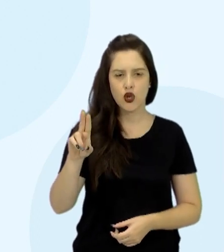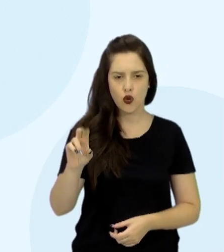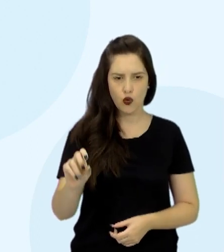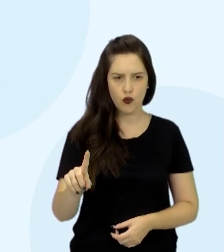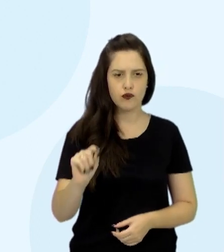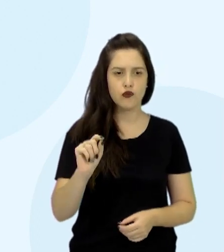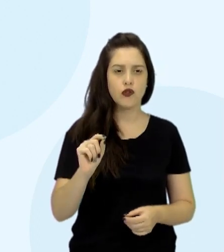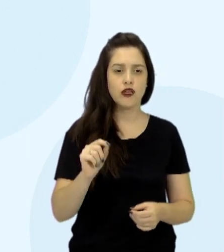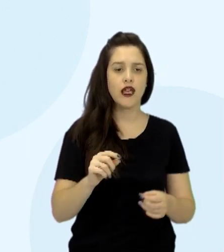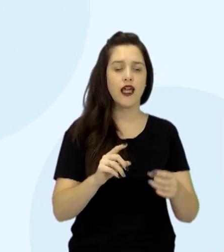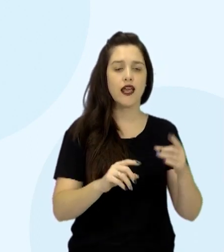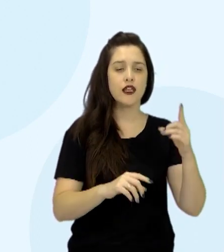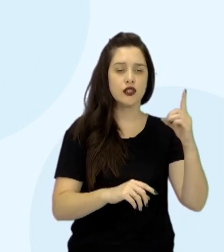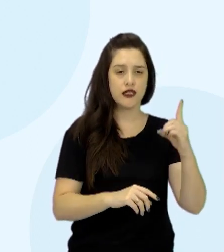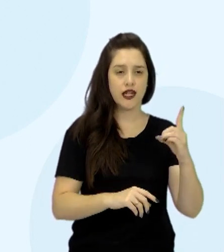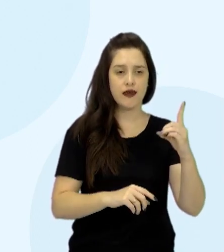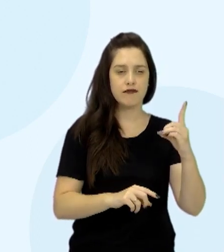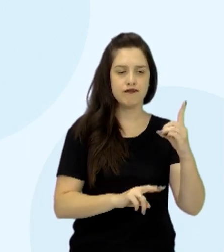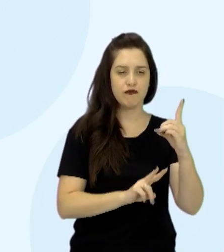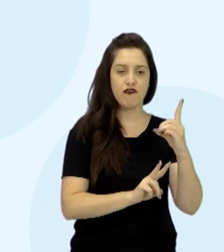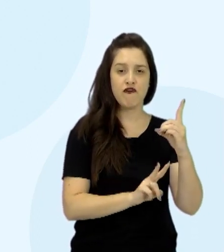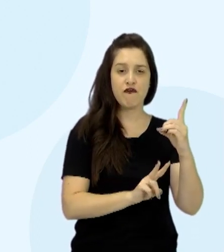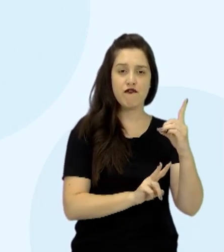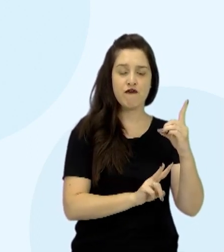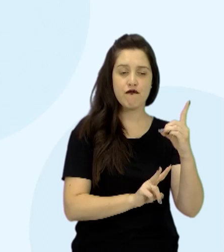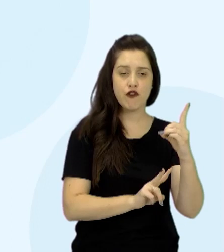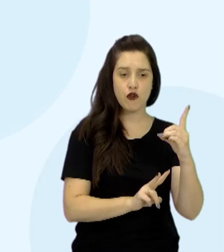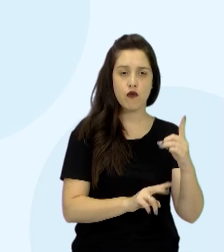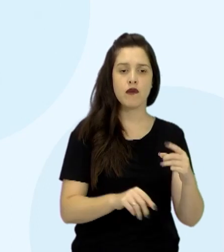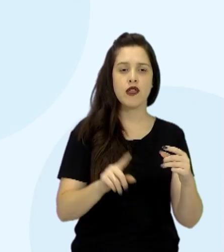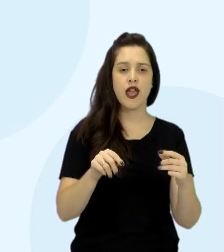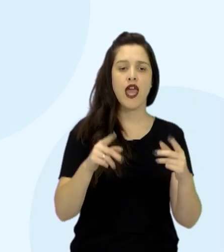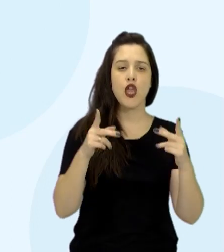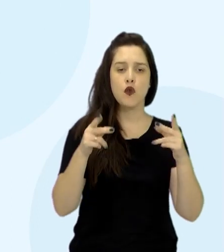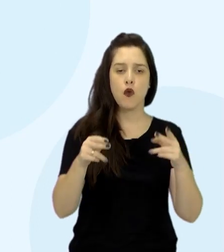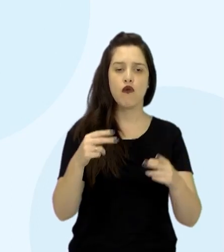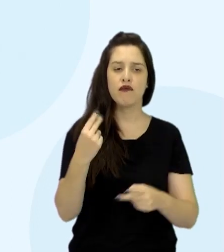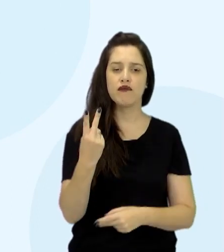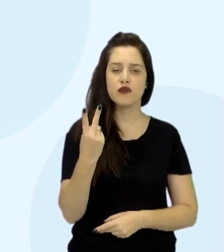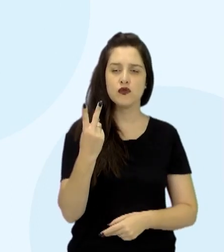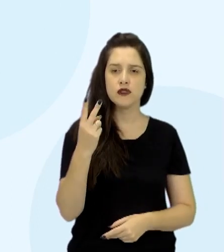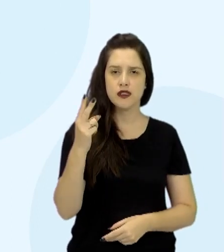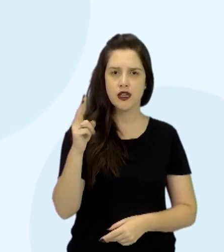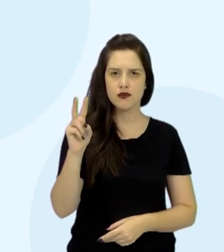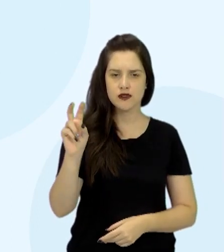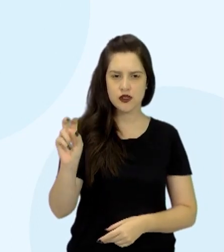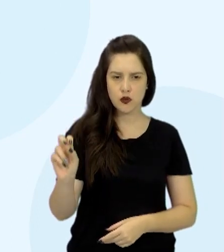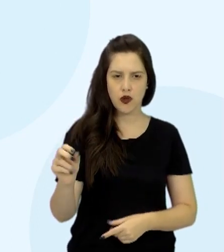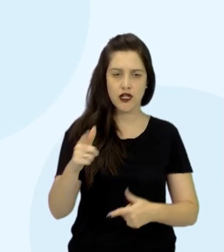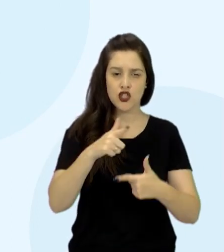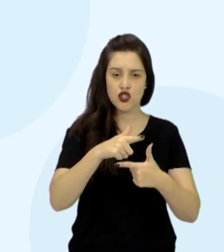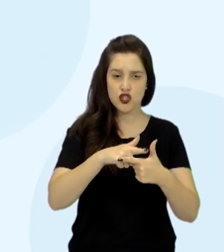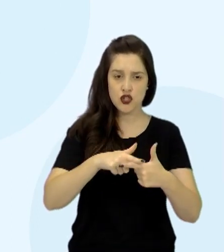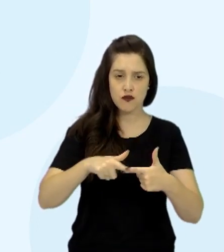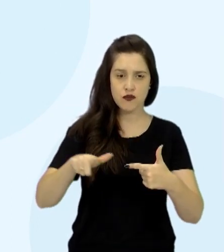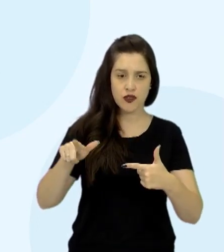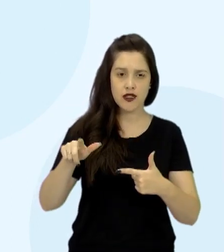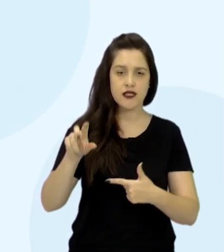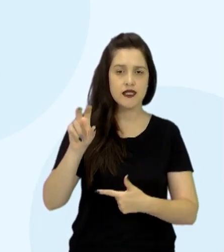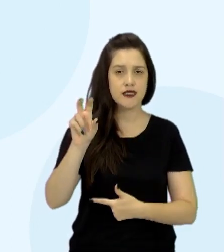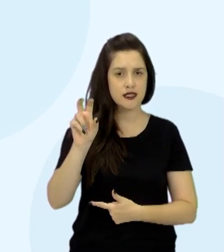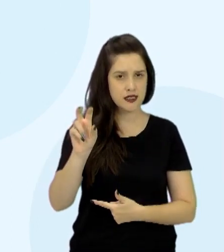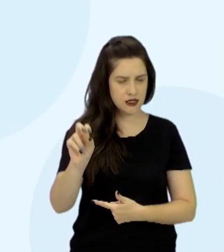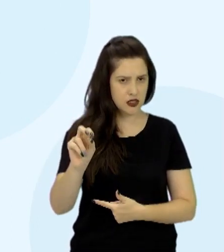distância sobre volume, que vai ser 250 dividido por